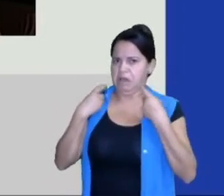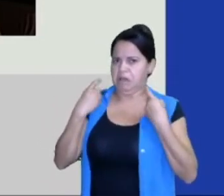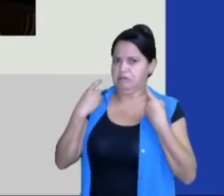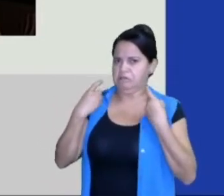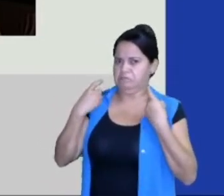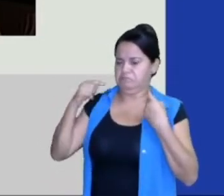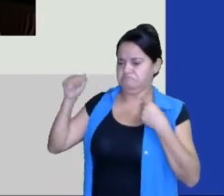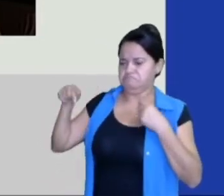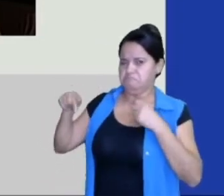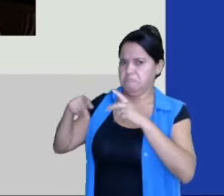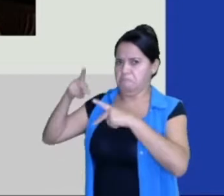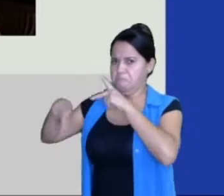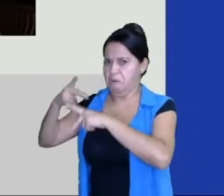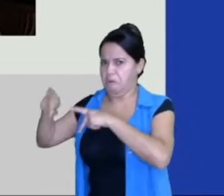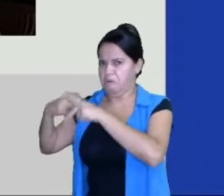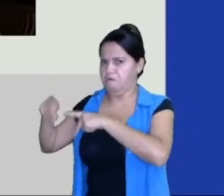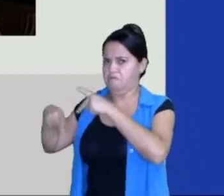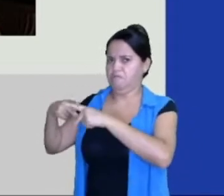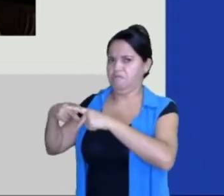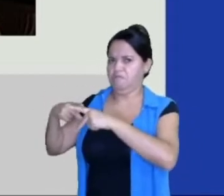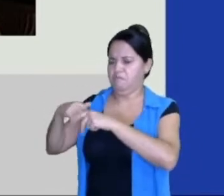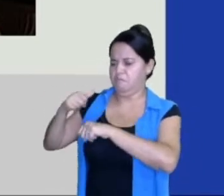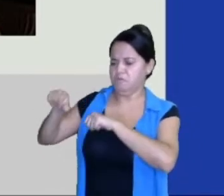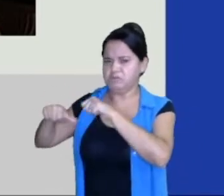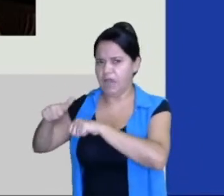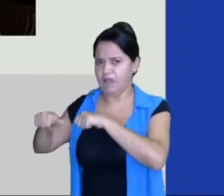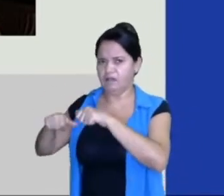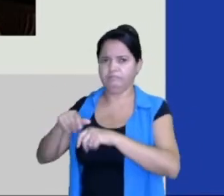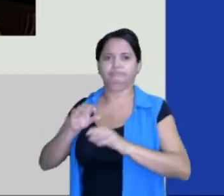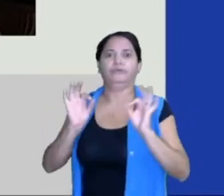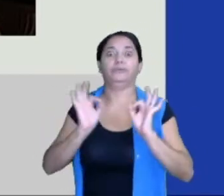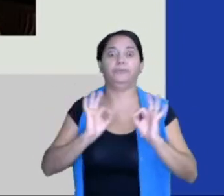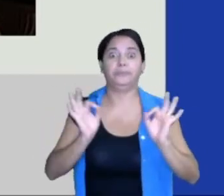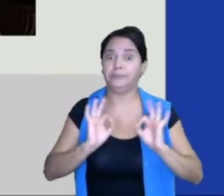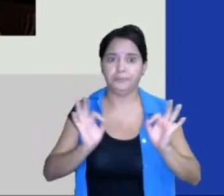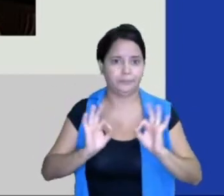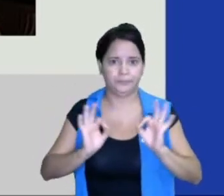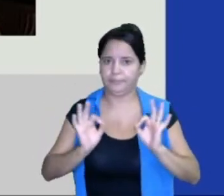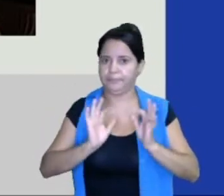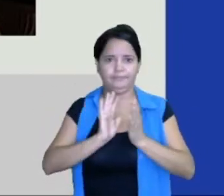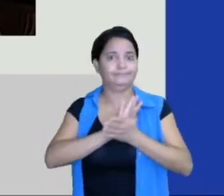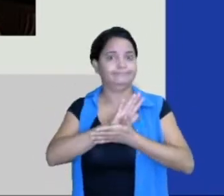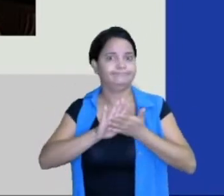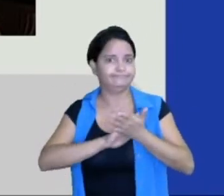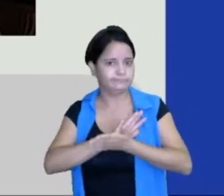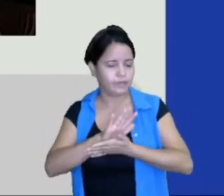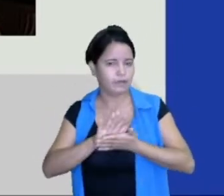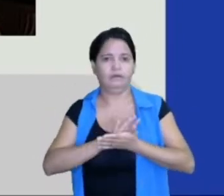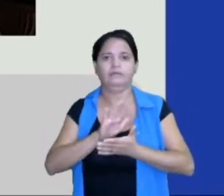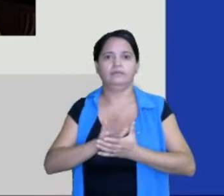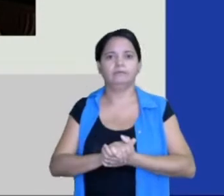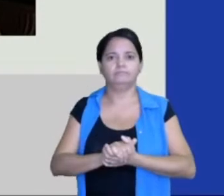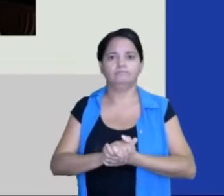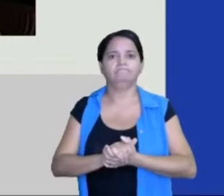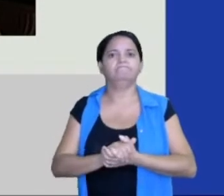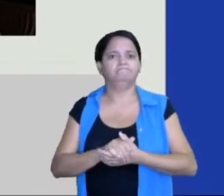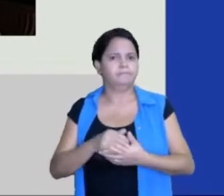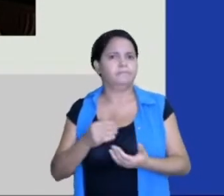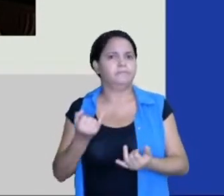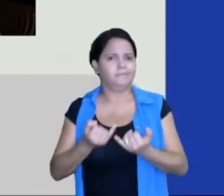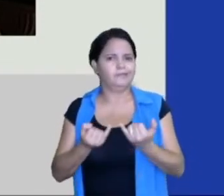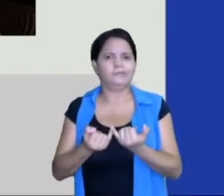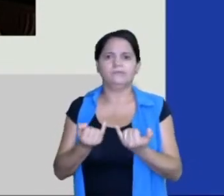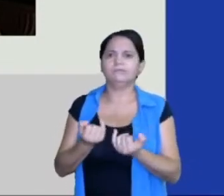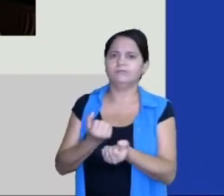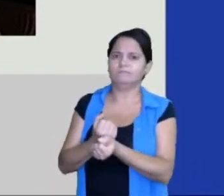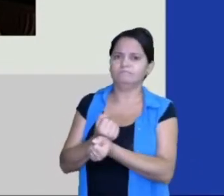Algo deveria ser modificado. E é interessante observar que aquela servidão que eu mostrei para vocês